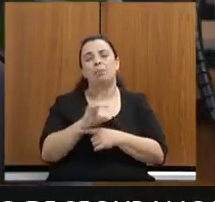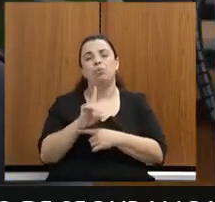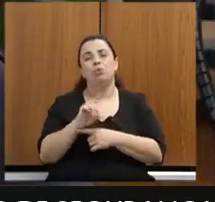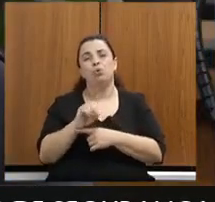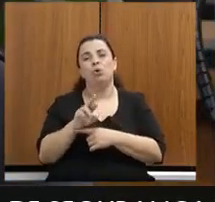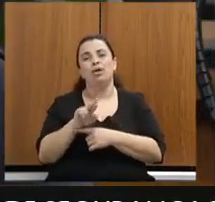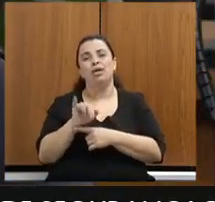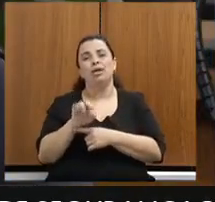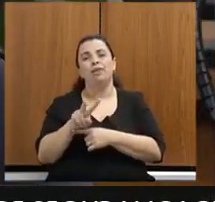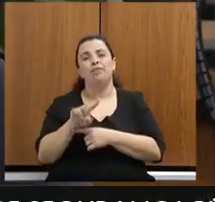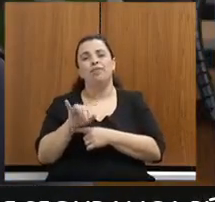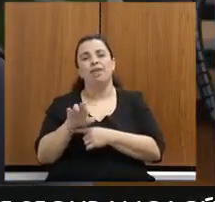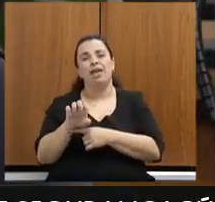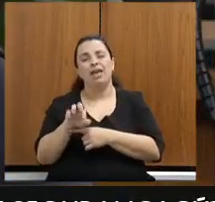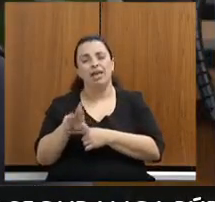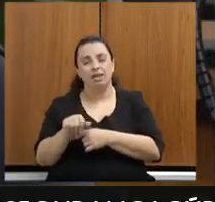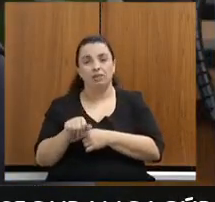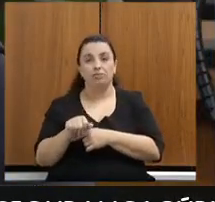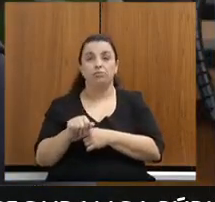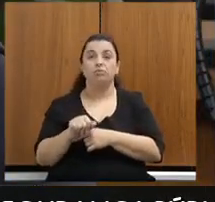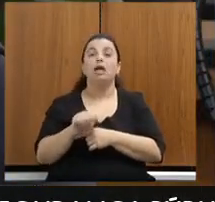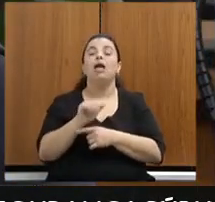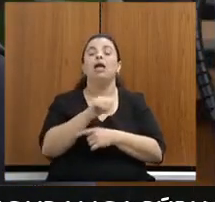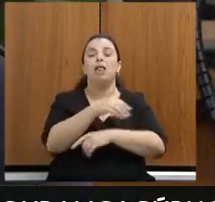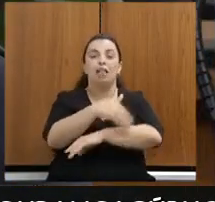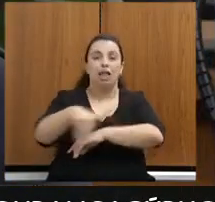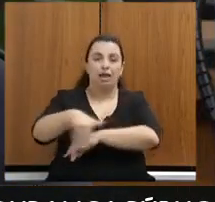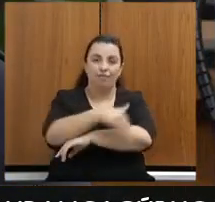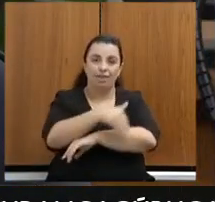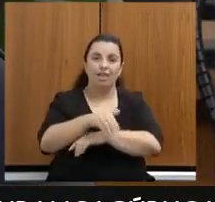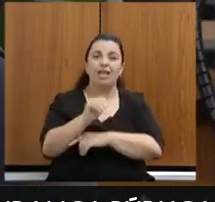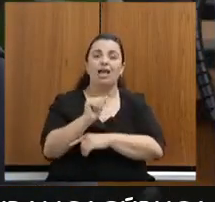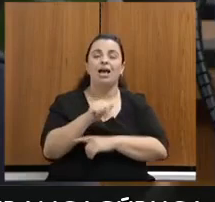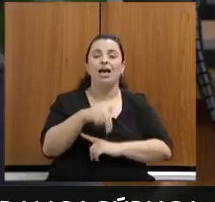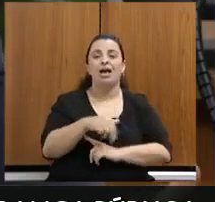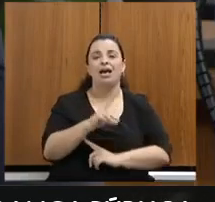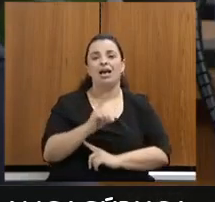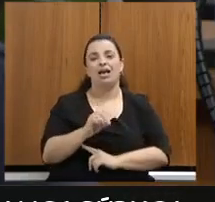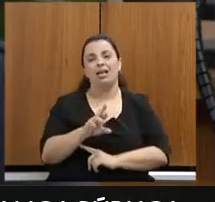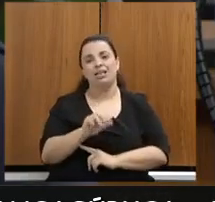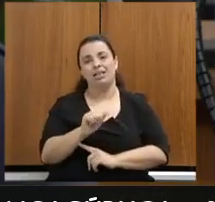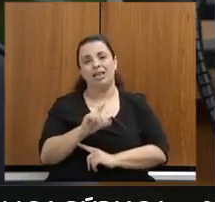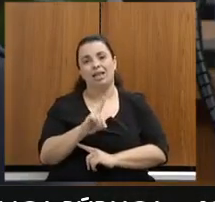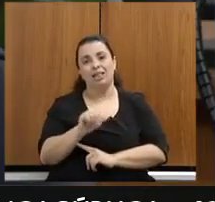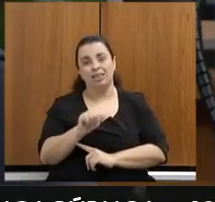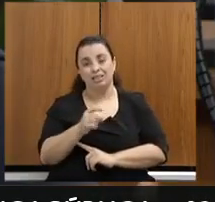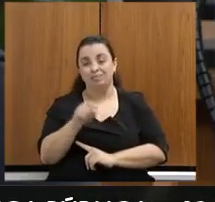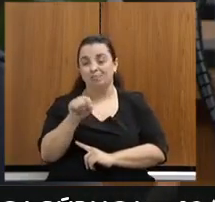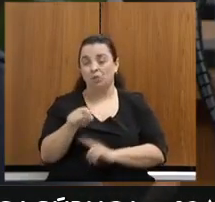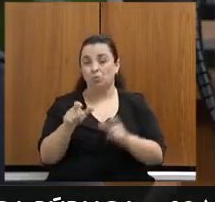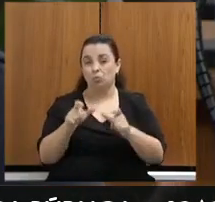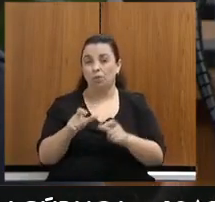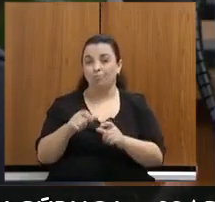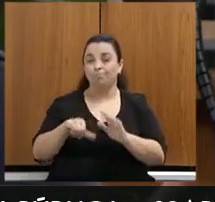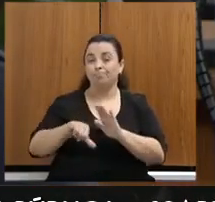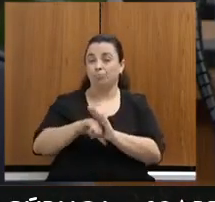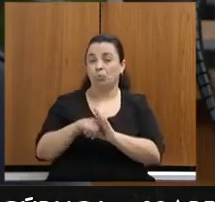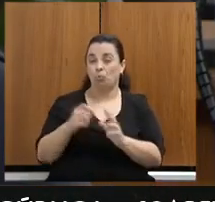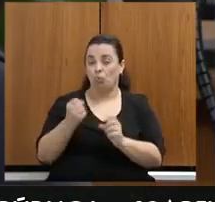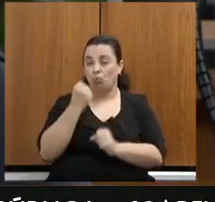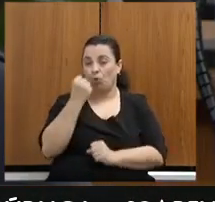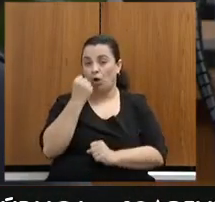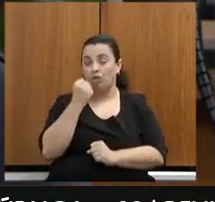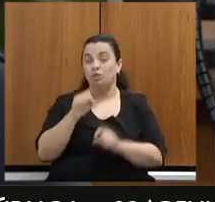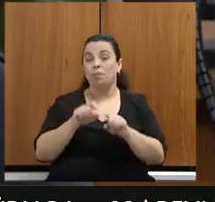dos Andradas uma região é que a criminalidade é muito forte mas esses meninos